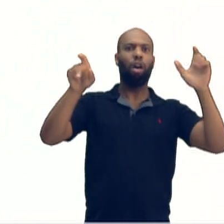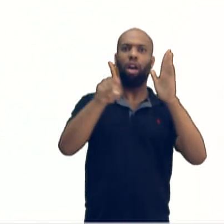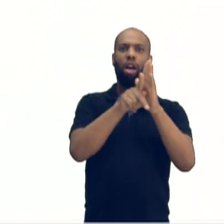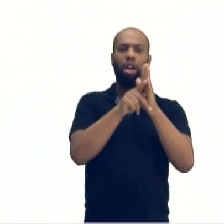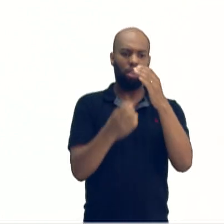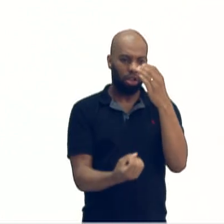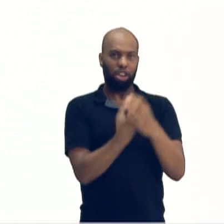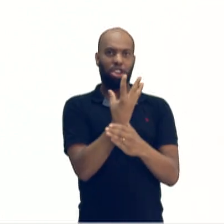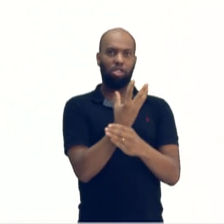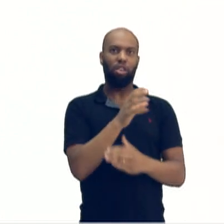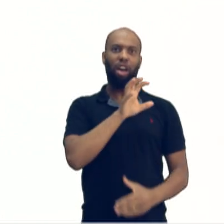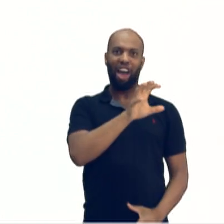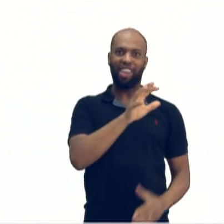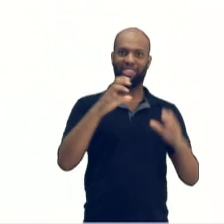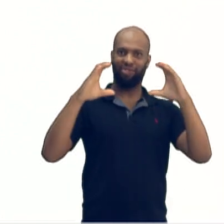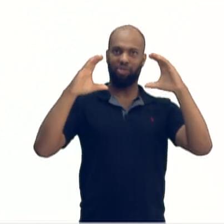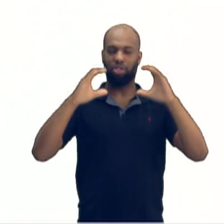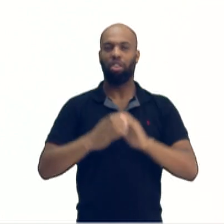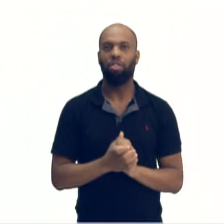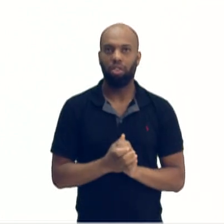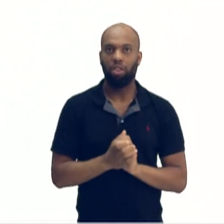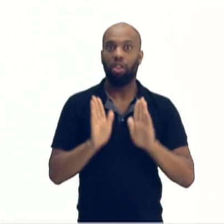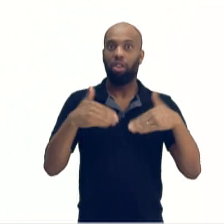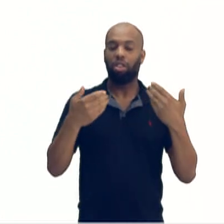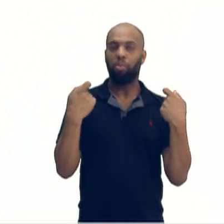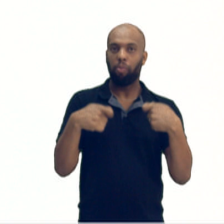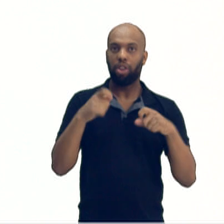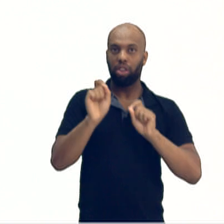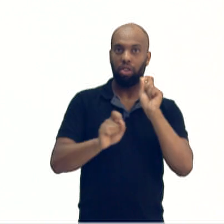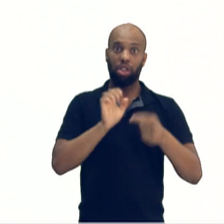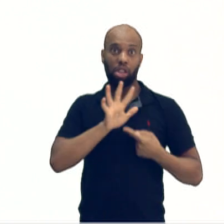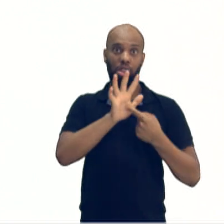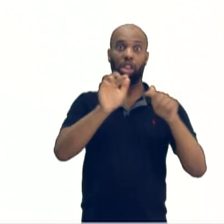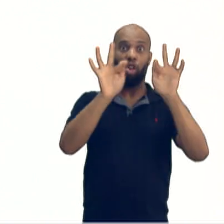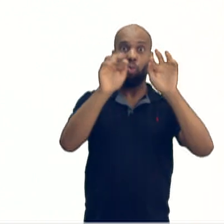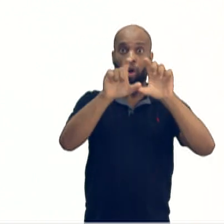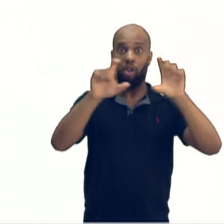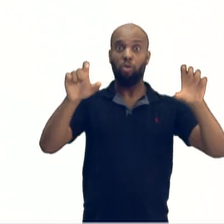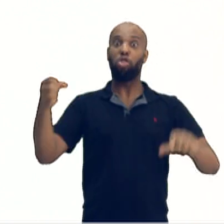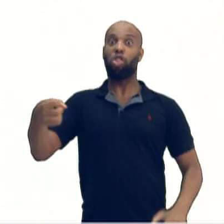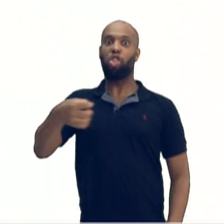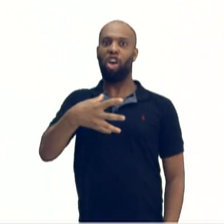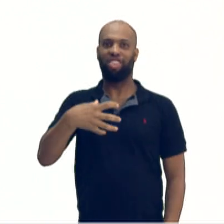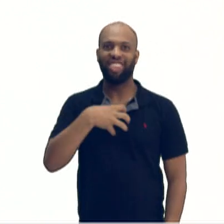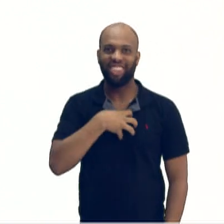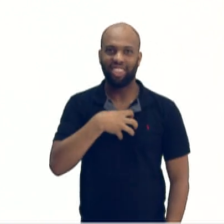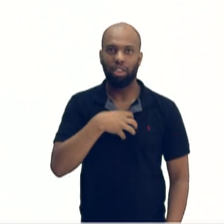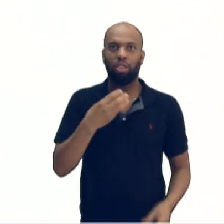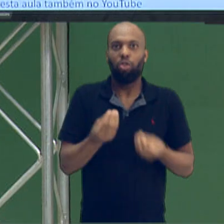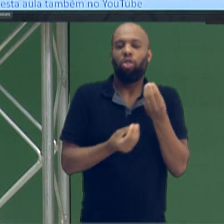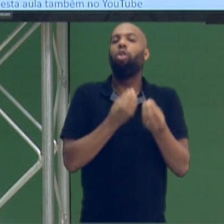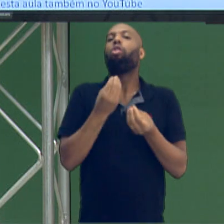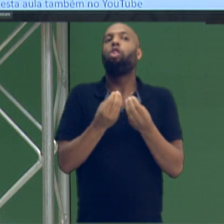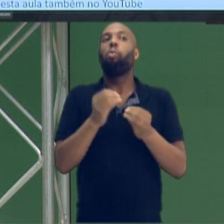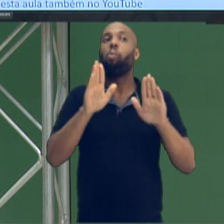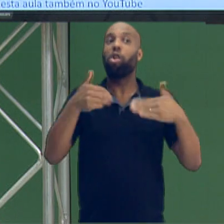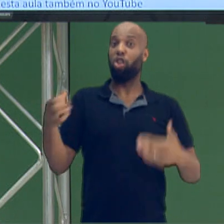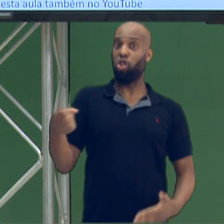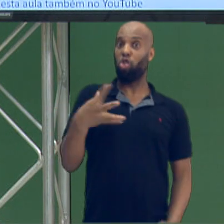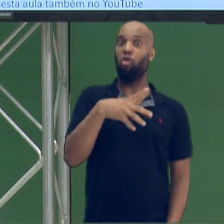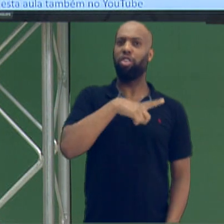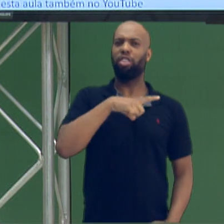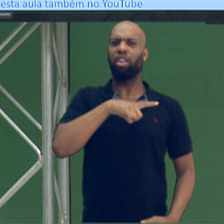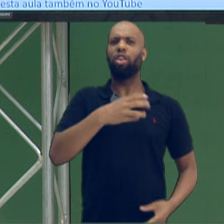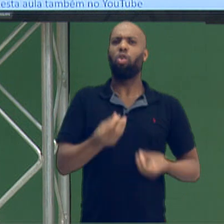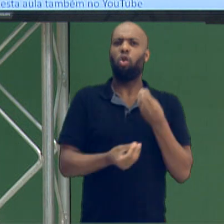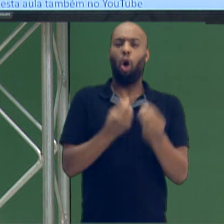vamos ver aqui. Para isso, a gente vai estar apresentando para vocês uma fórmula nova, tá certo? Então, nessa fórmula nova, vai estar